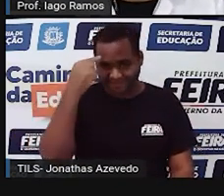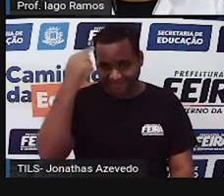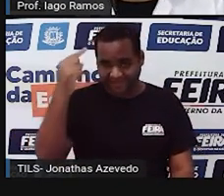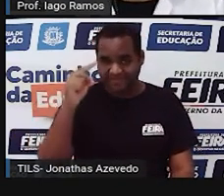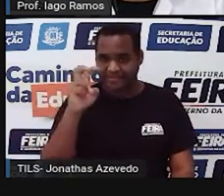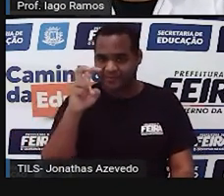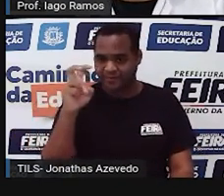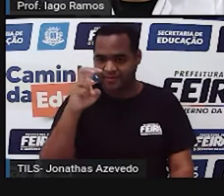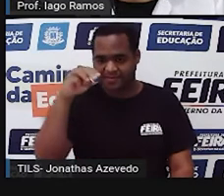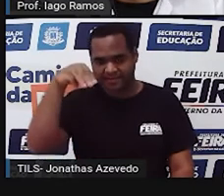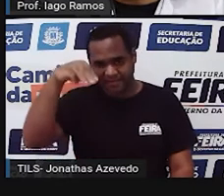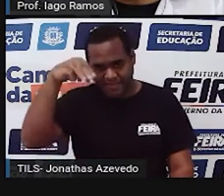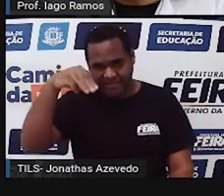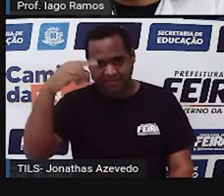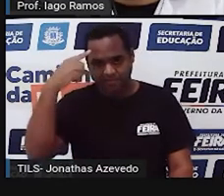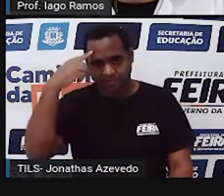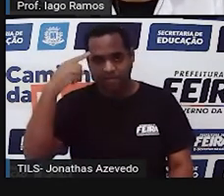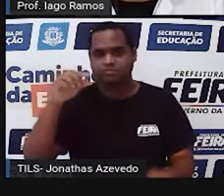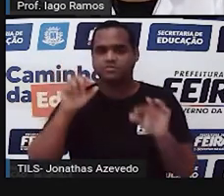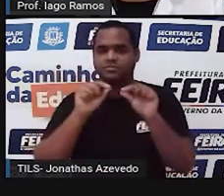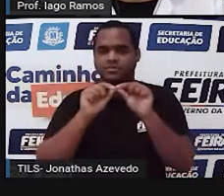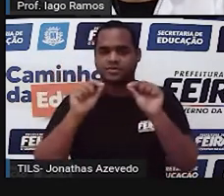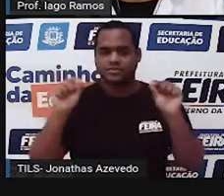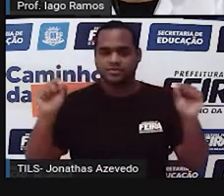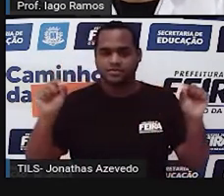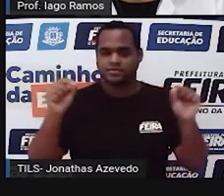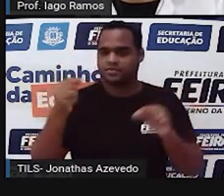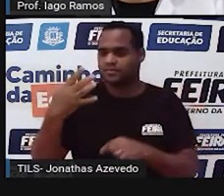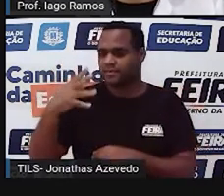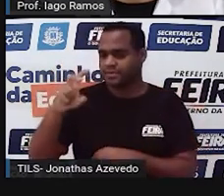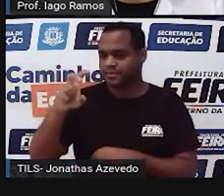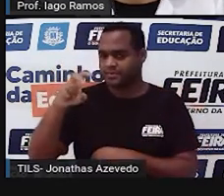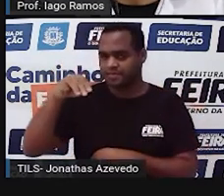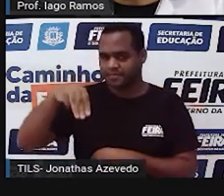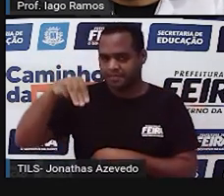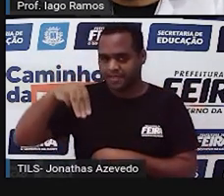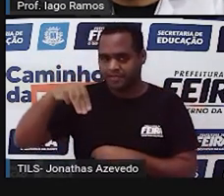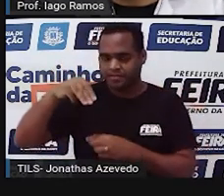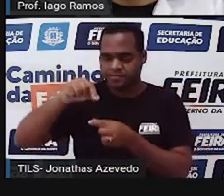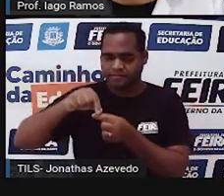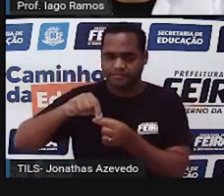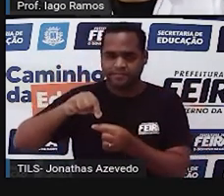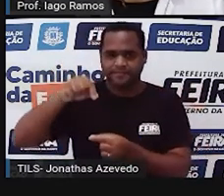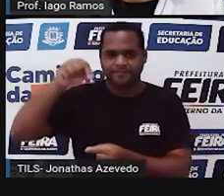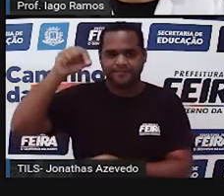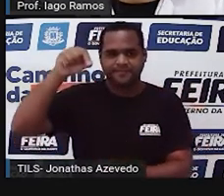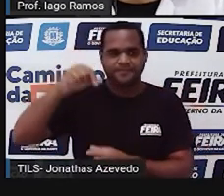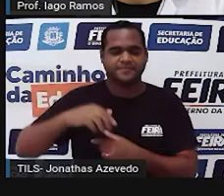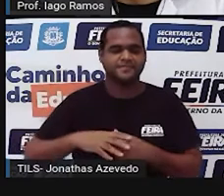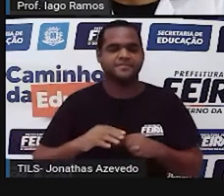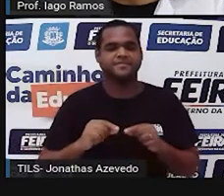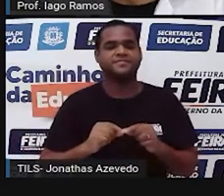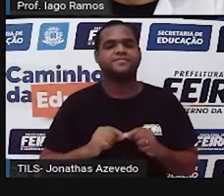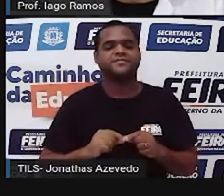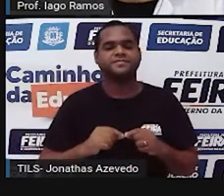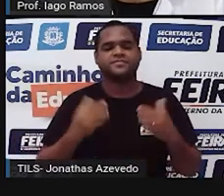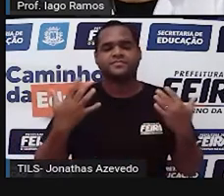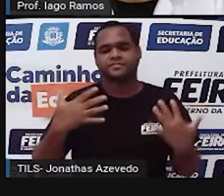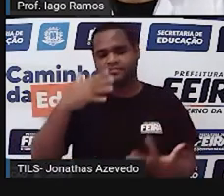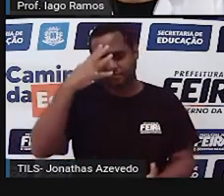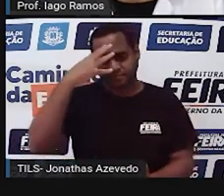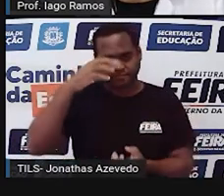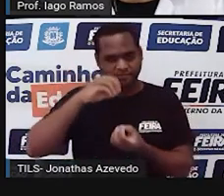55 metros de comprimento e 45 metros de largura e para compreender melhor